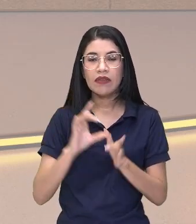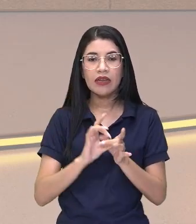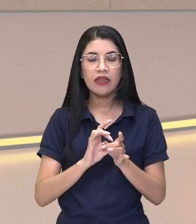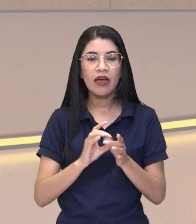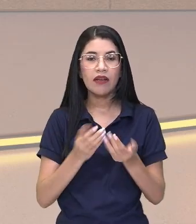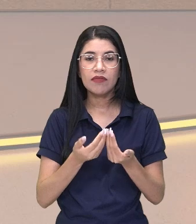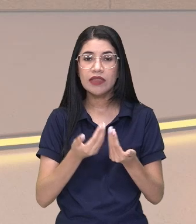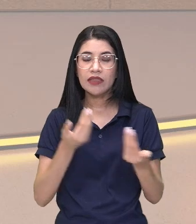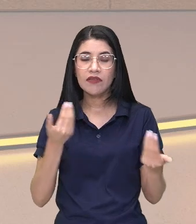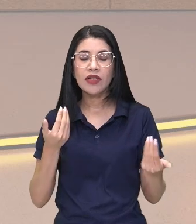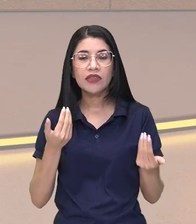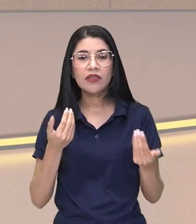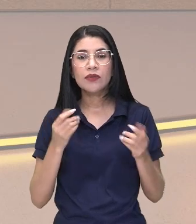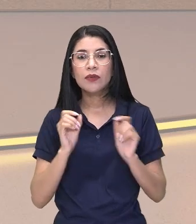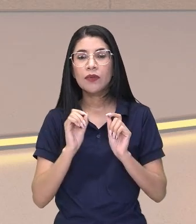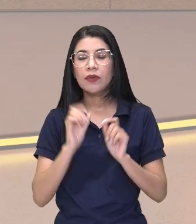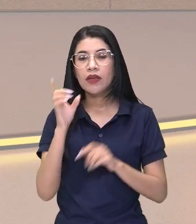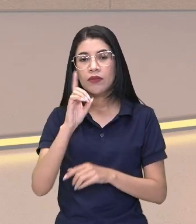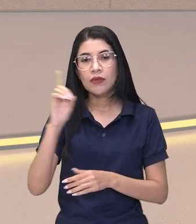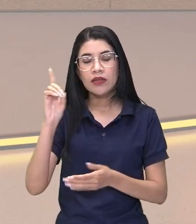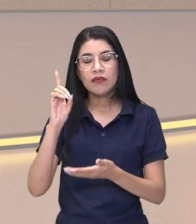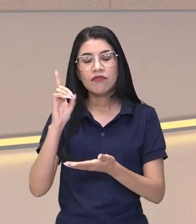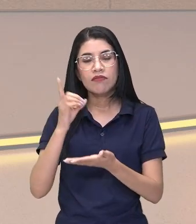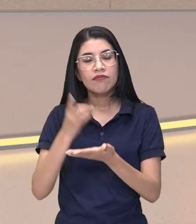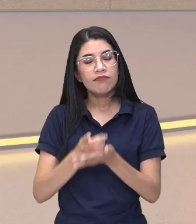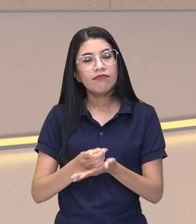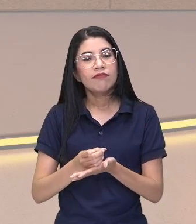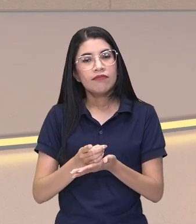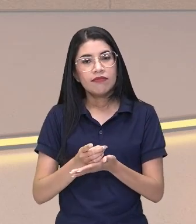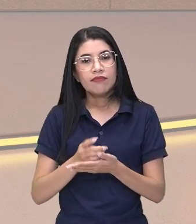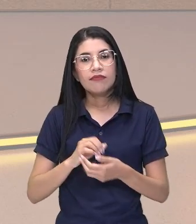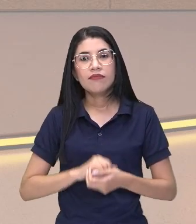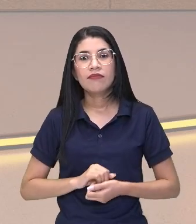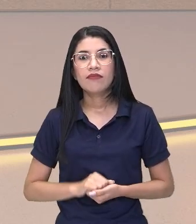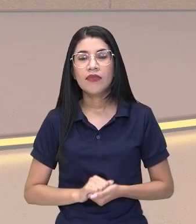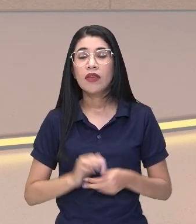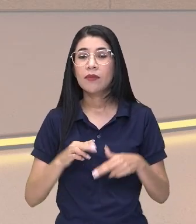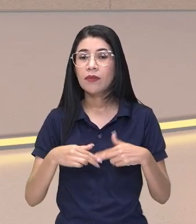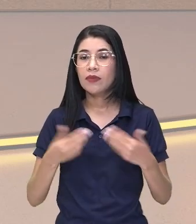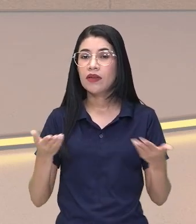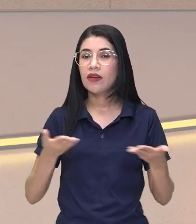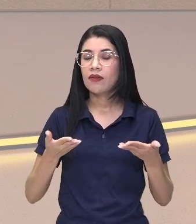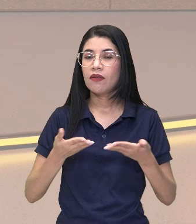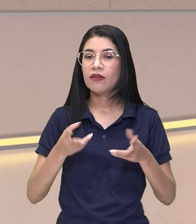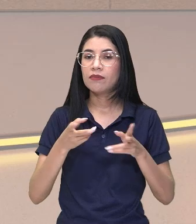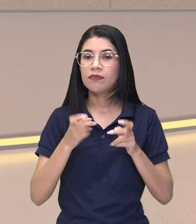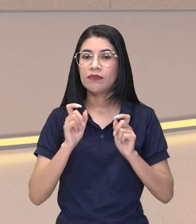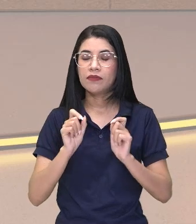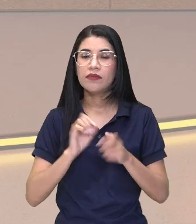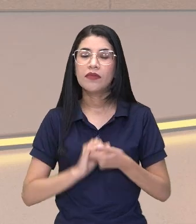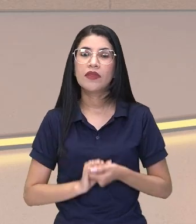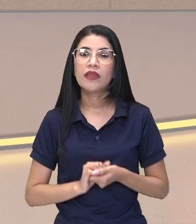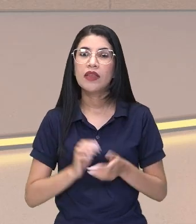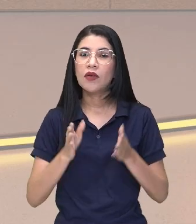então, dessas ideias do teocentrismo. Por isso que agora a gente vai ter, então, o quê? Um momento do